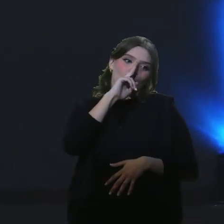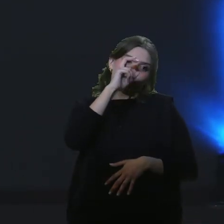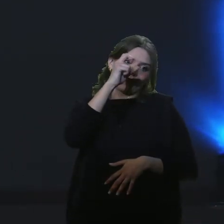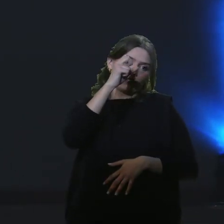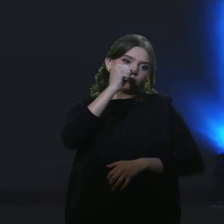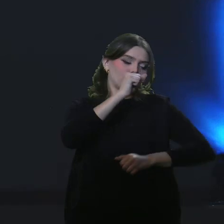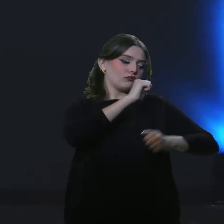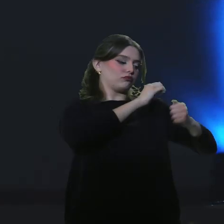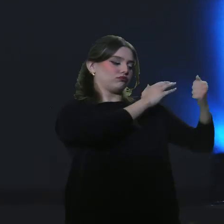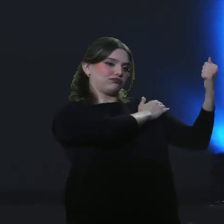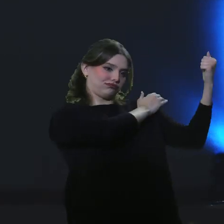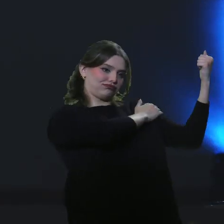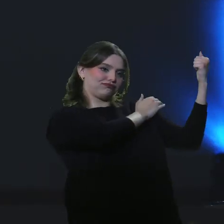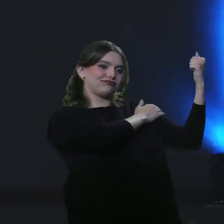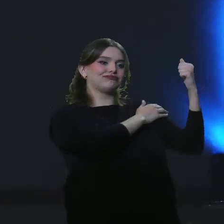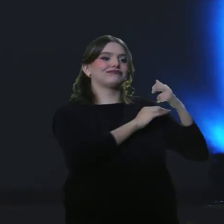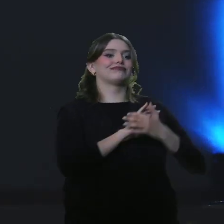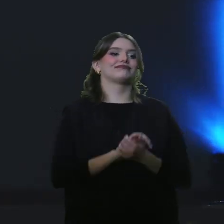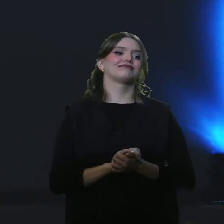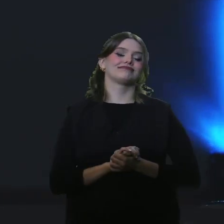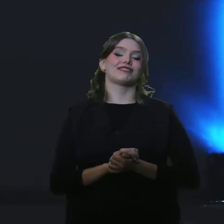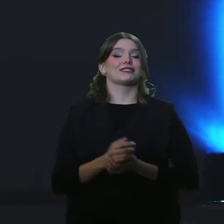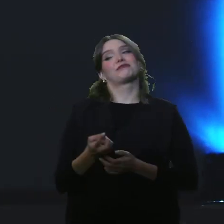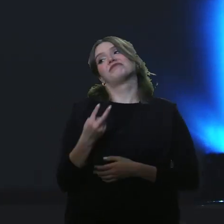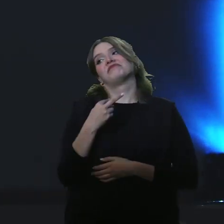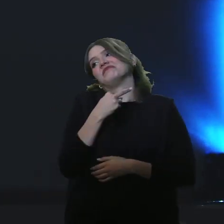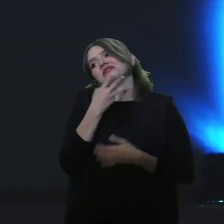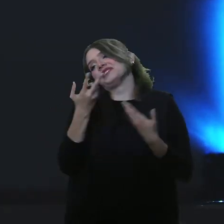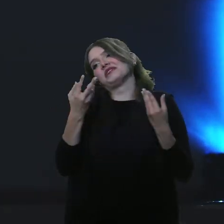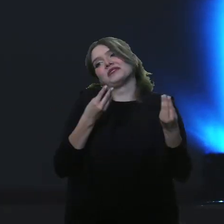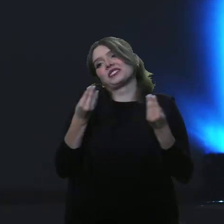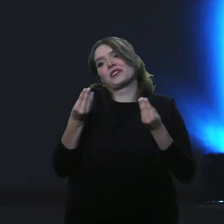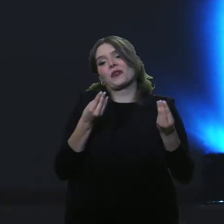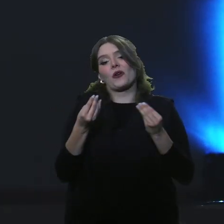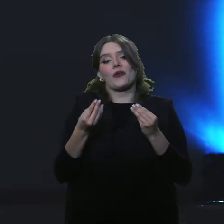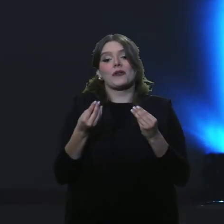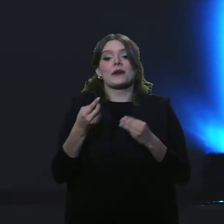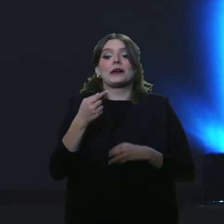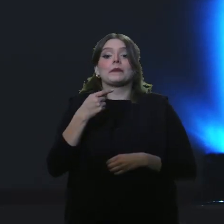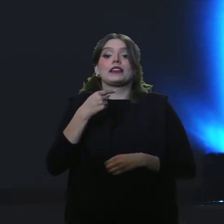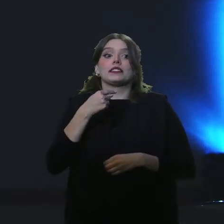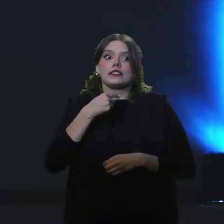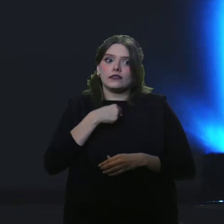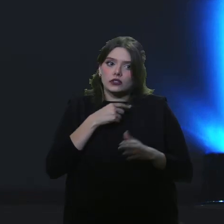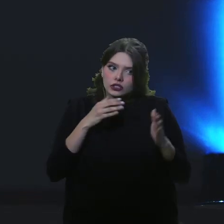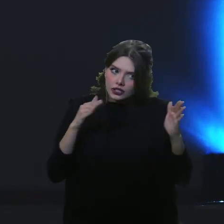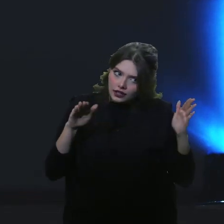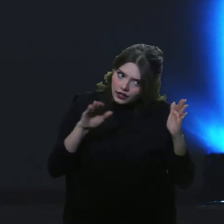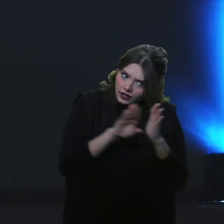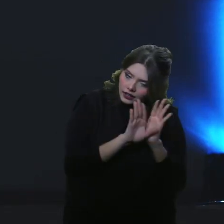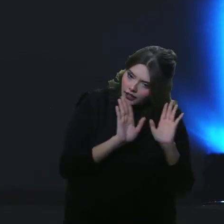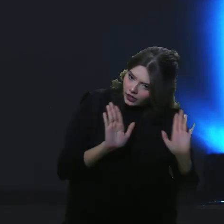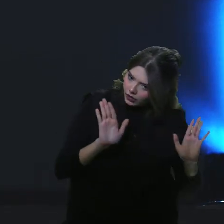Não realizou. Como você pode ver. Ainda. Calma aí.